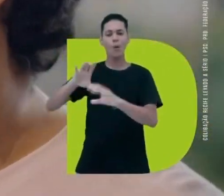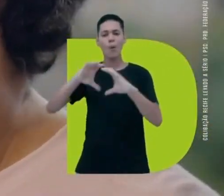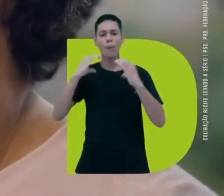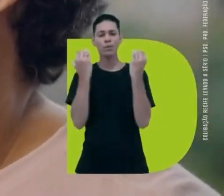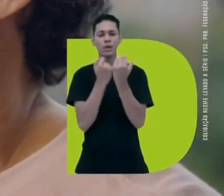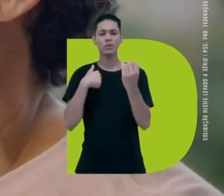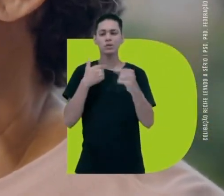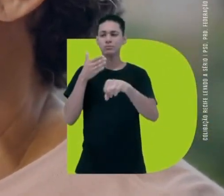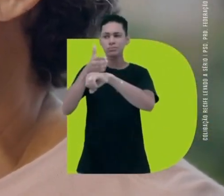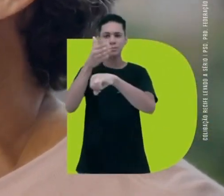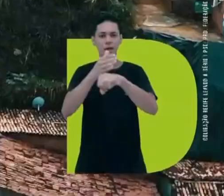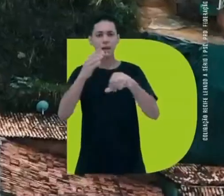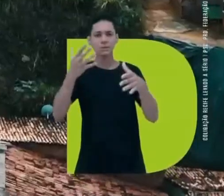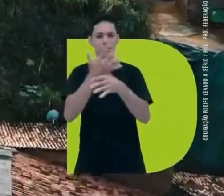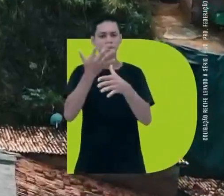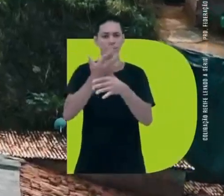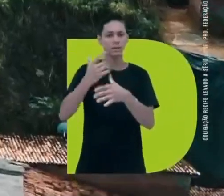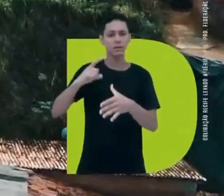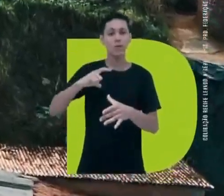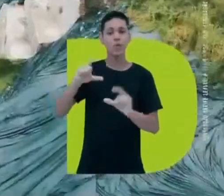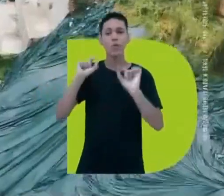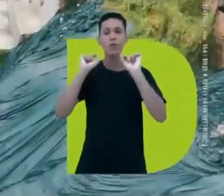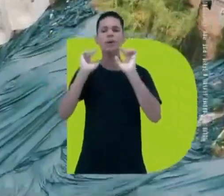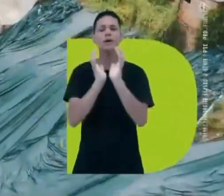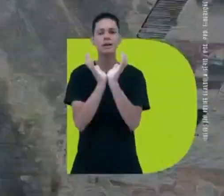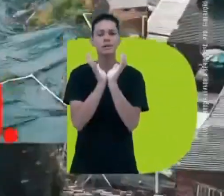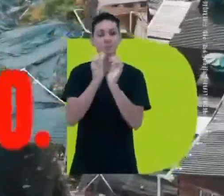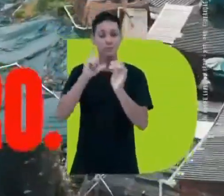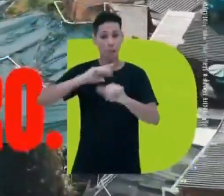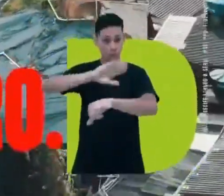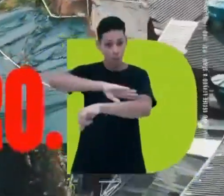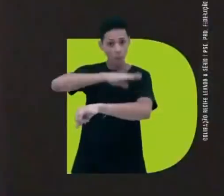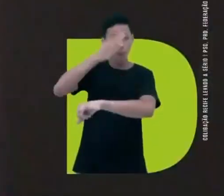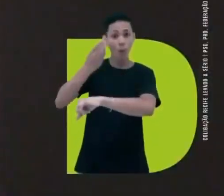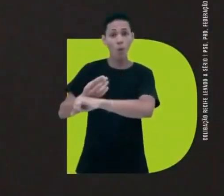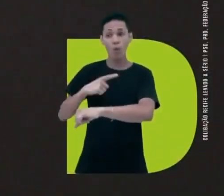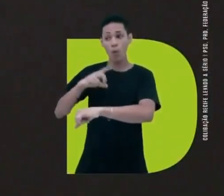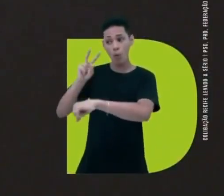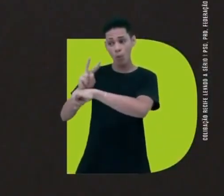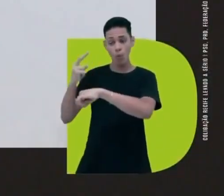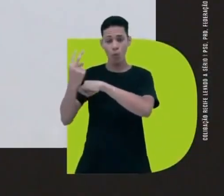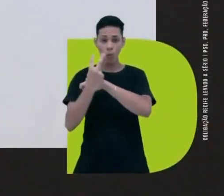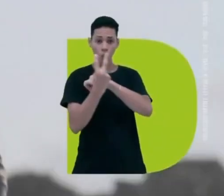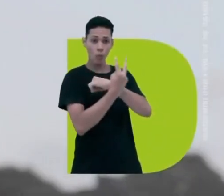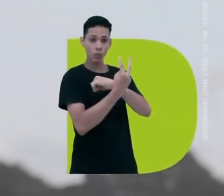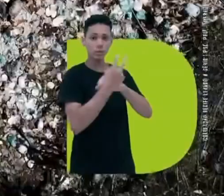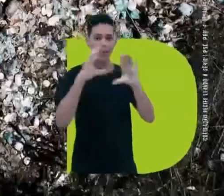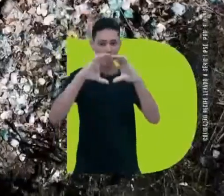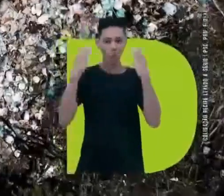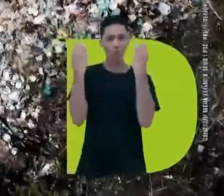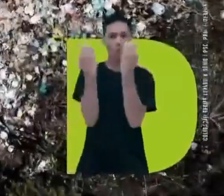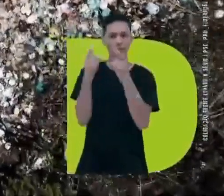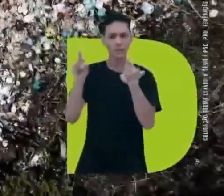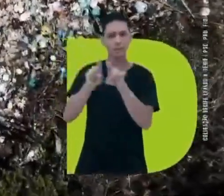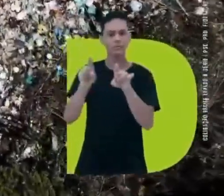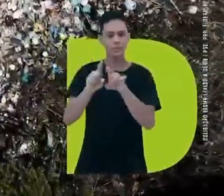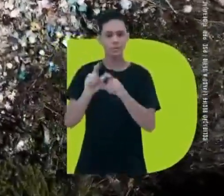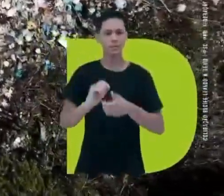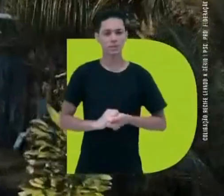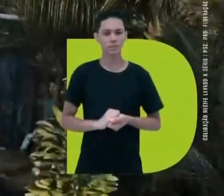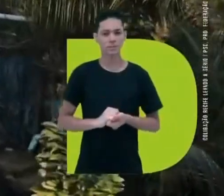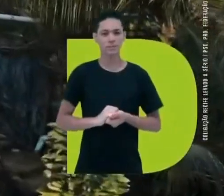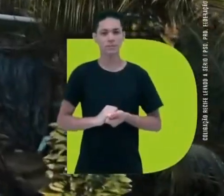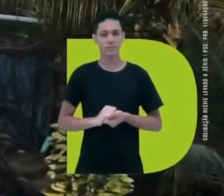muitas comunidades que a gente tem na cidade. Recife, o que mais tem é morro. Tem que cuidar da gente e da comunidade. Quando tá aí